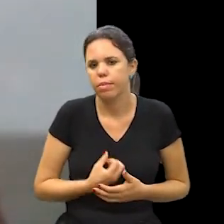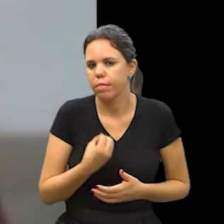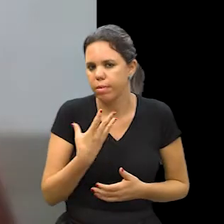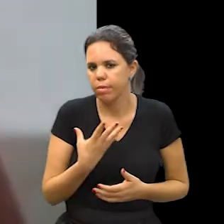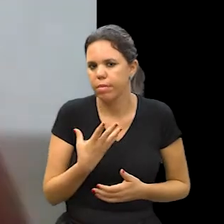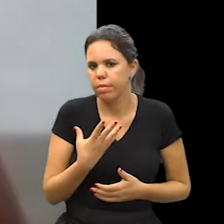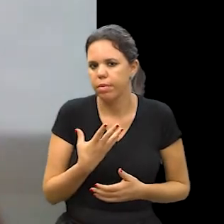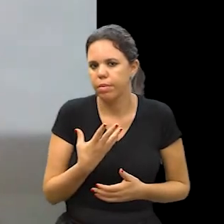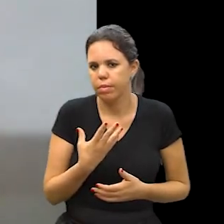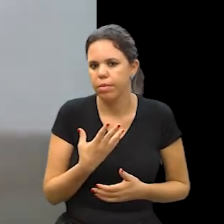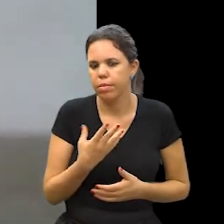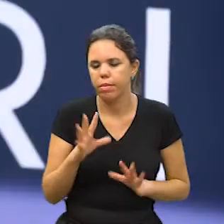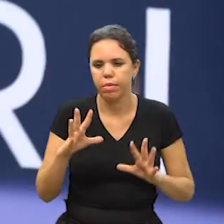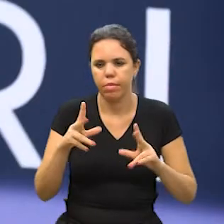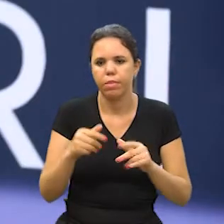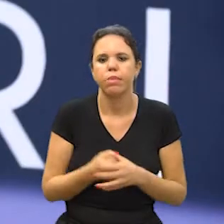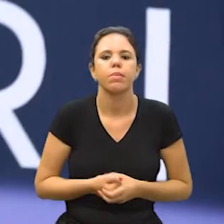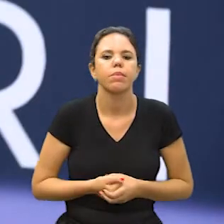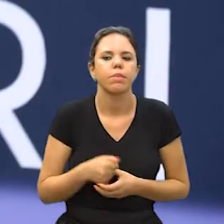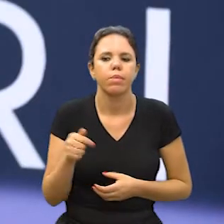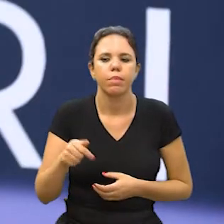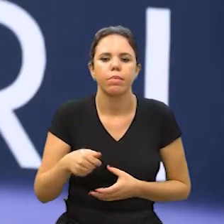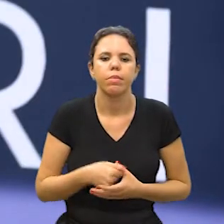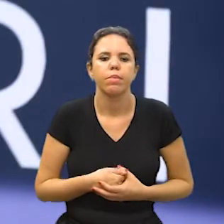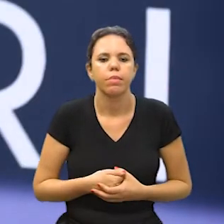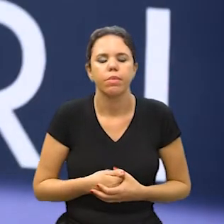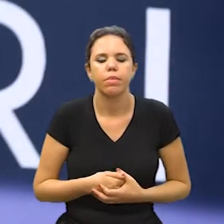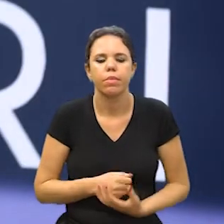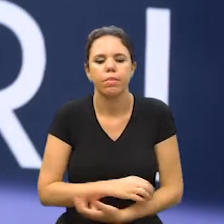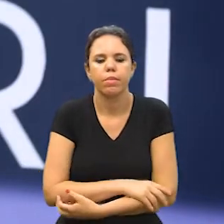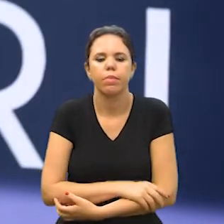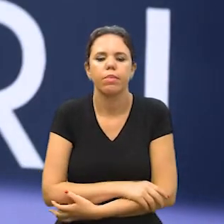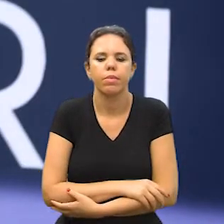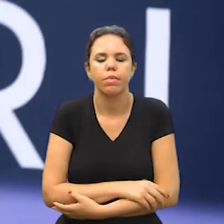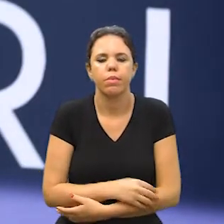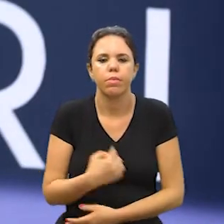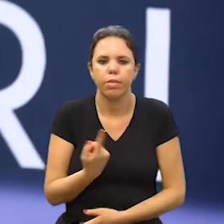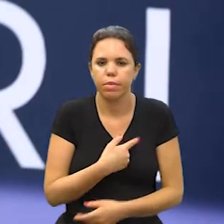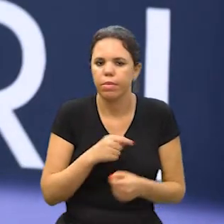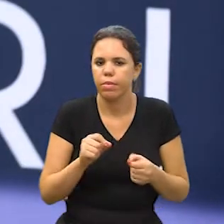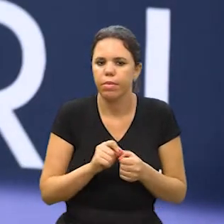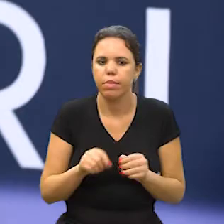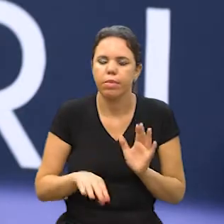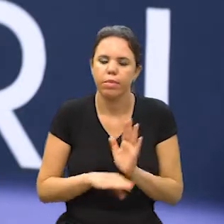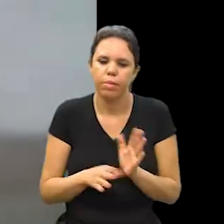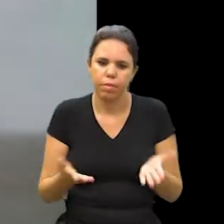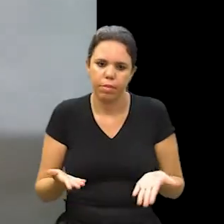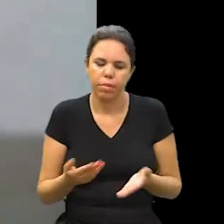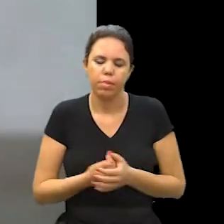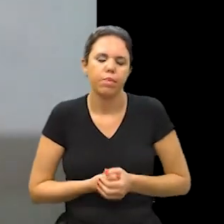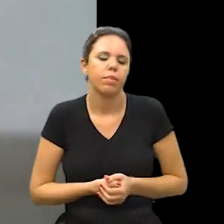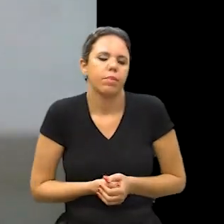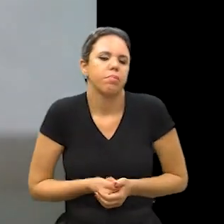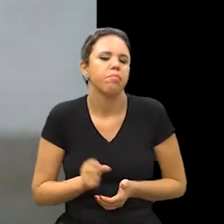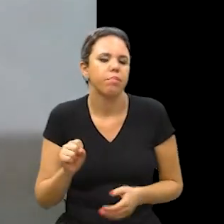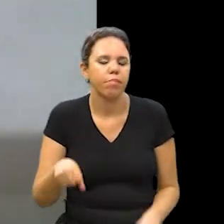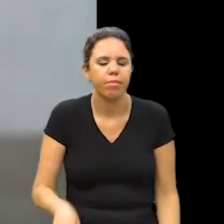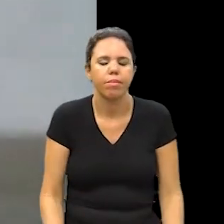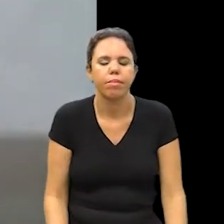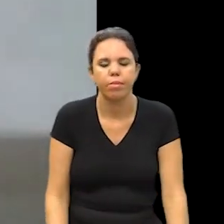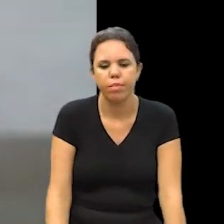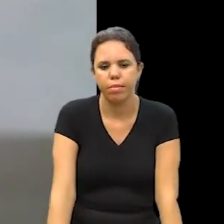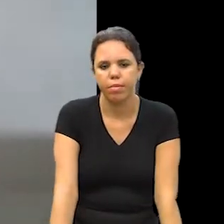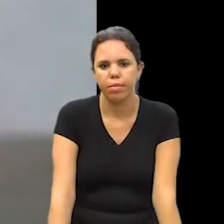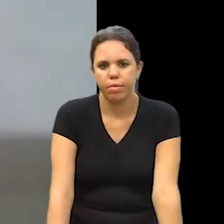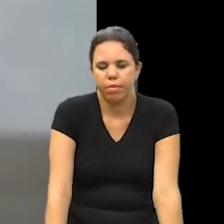faz muito bem para todos nós aqui, porque a gente faz a diferença sim, né, e